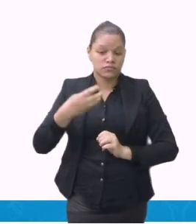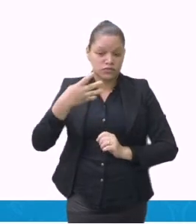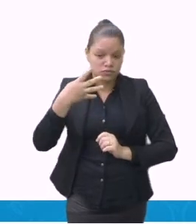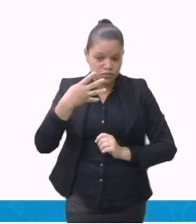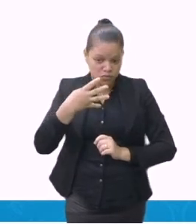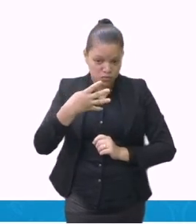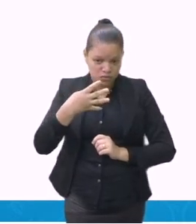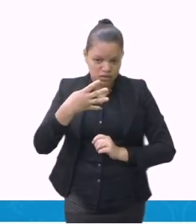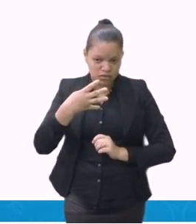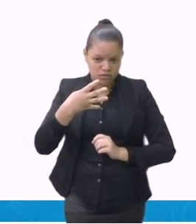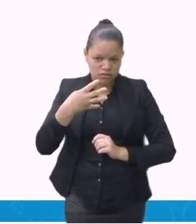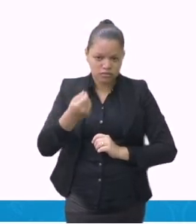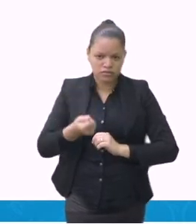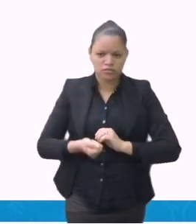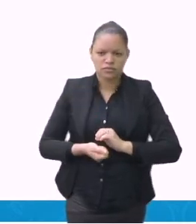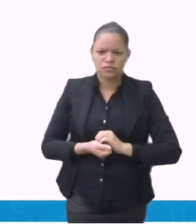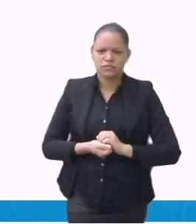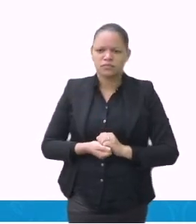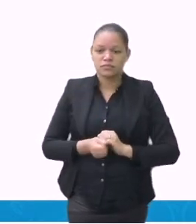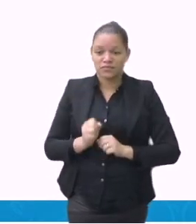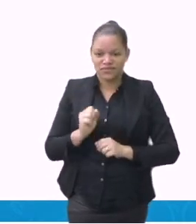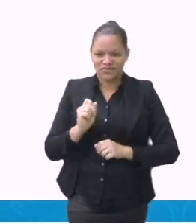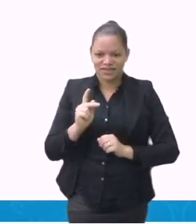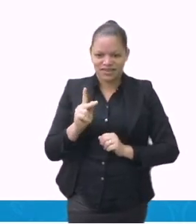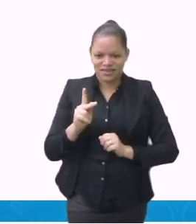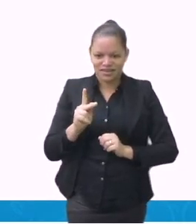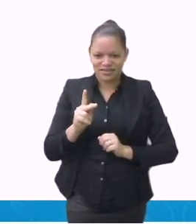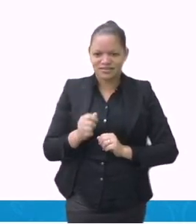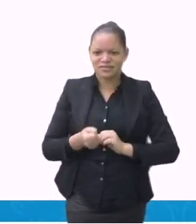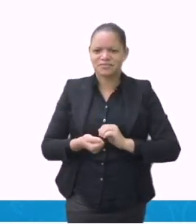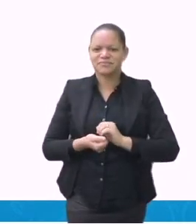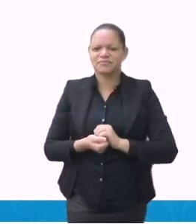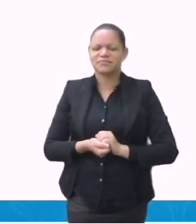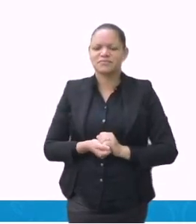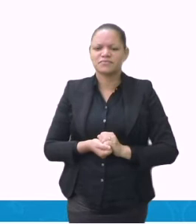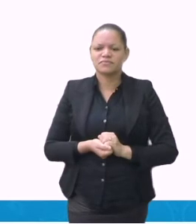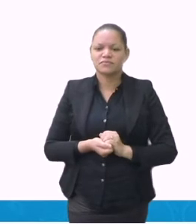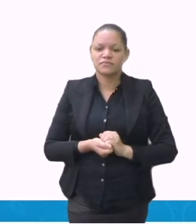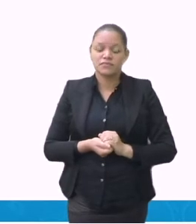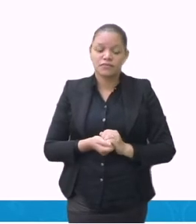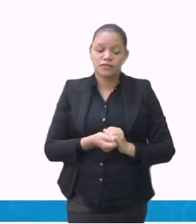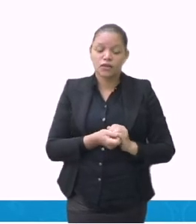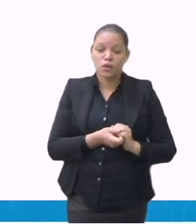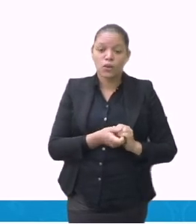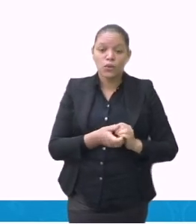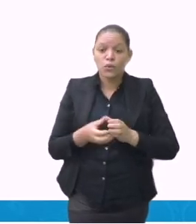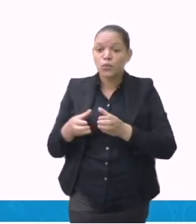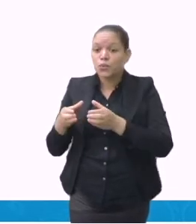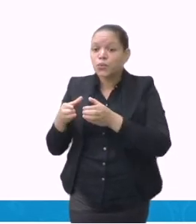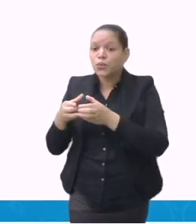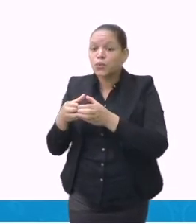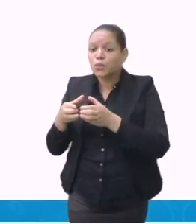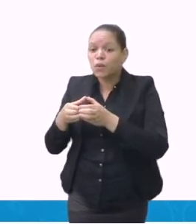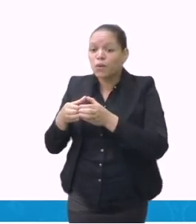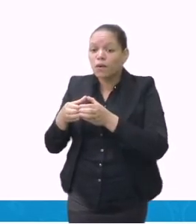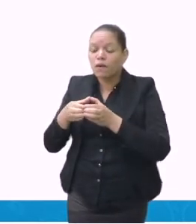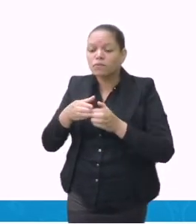Na linha 4. Então, a posição do queijo na malha